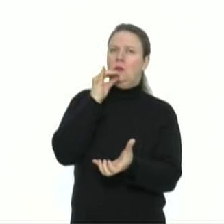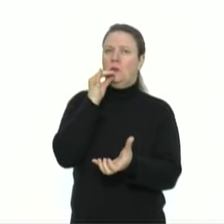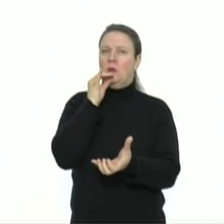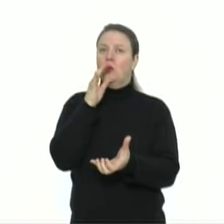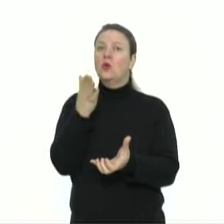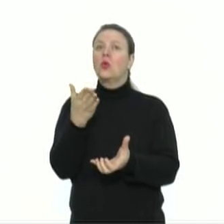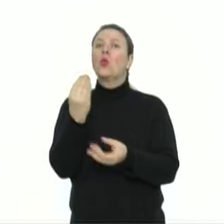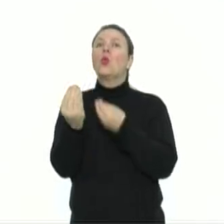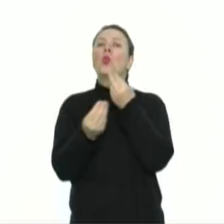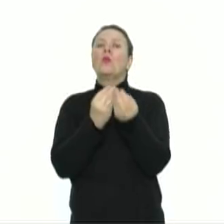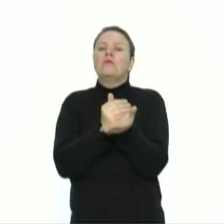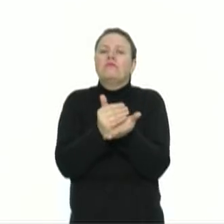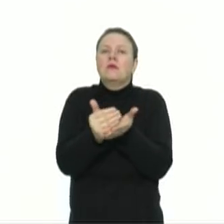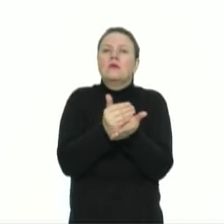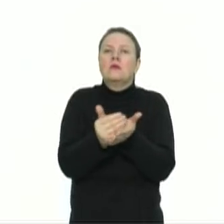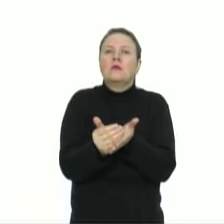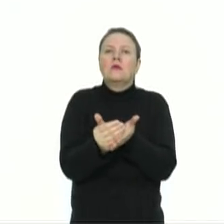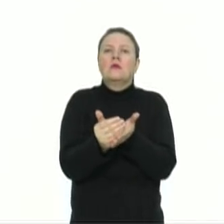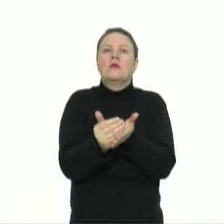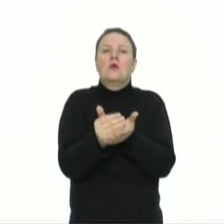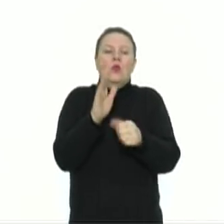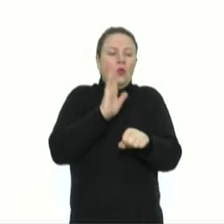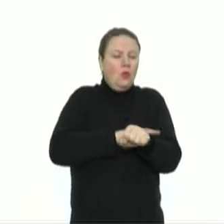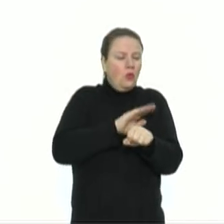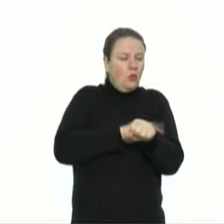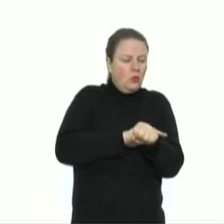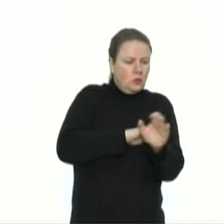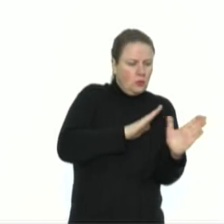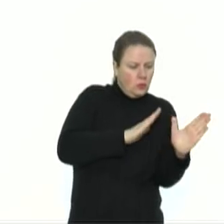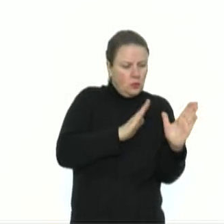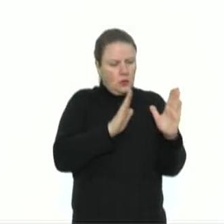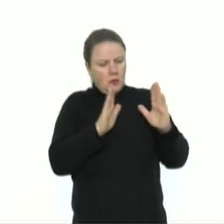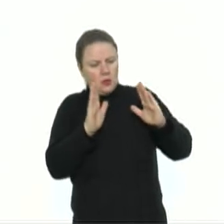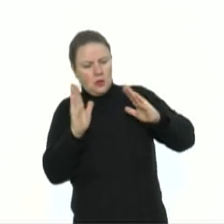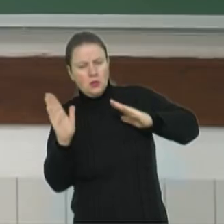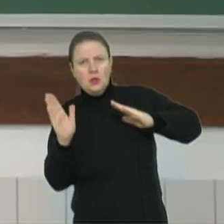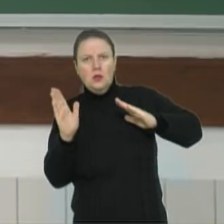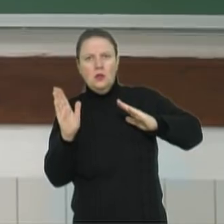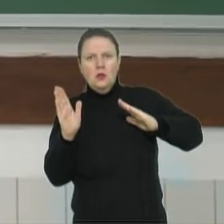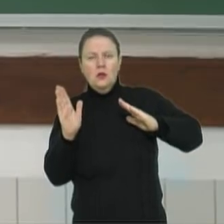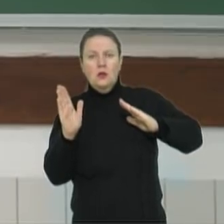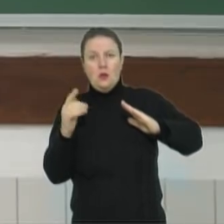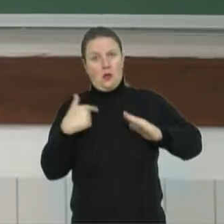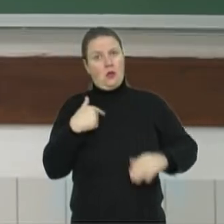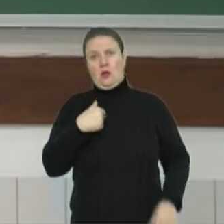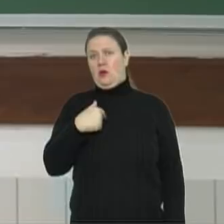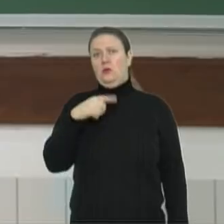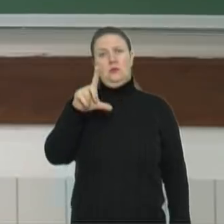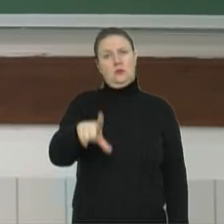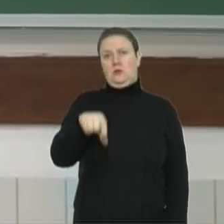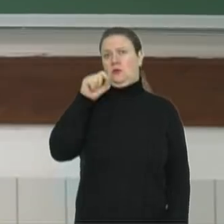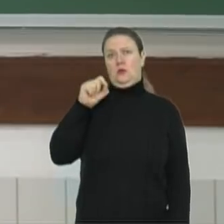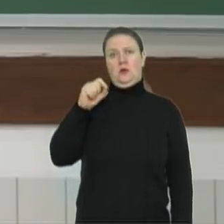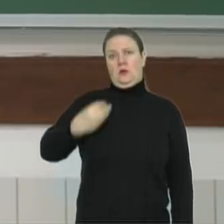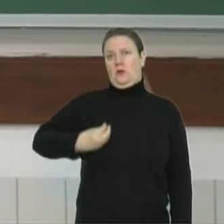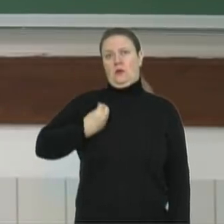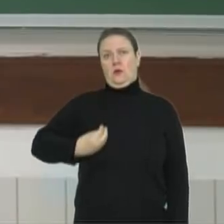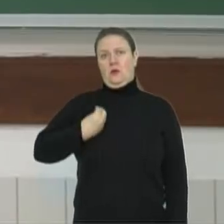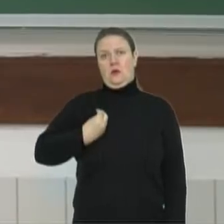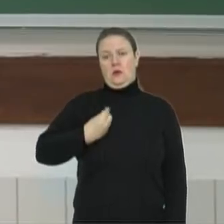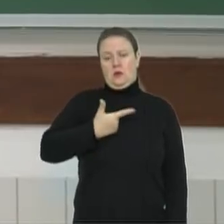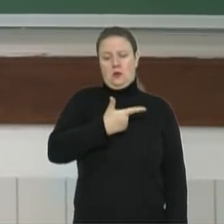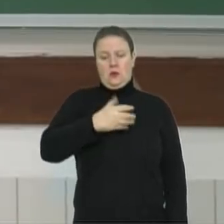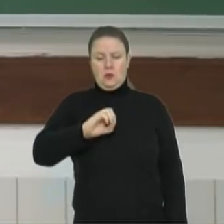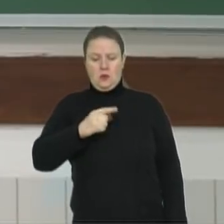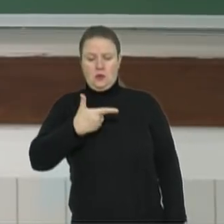se dá a partir de um tempo histórico limitado, né, que nós também não escolhemos. Nós não escolhemos viver 2020,